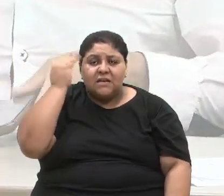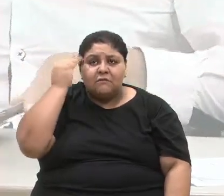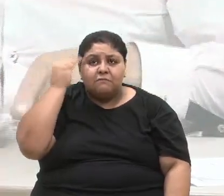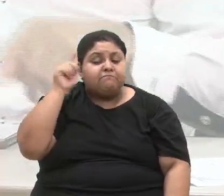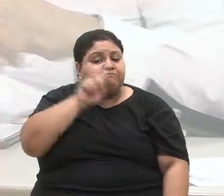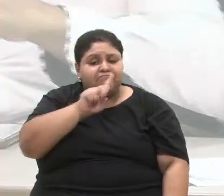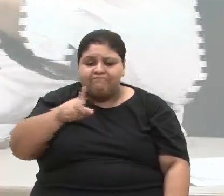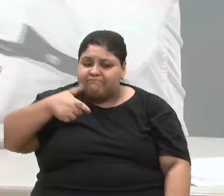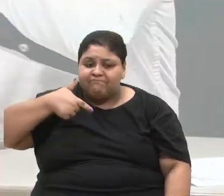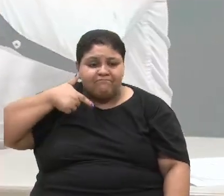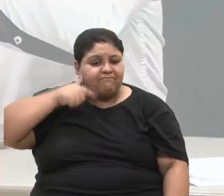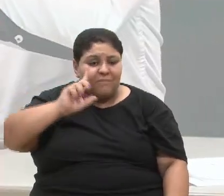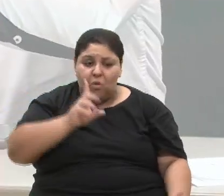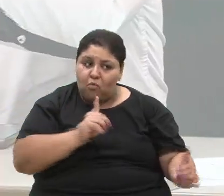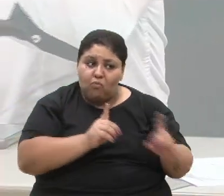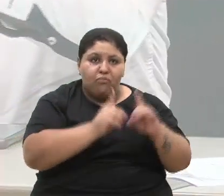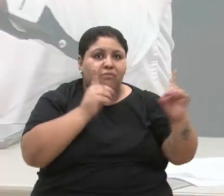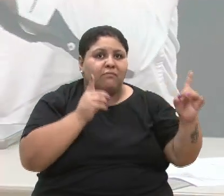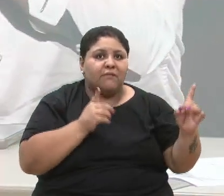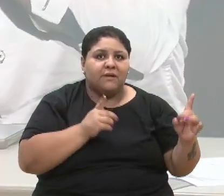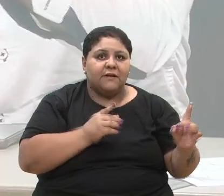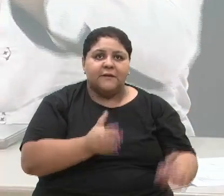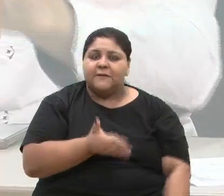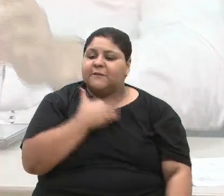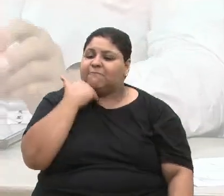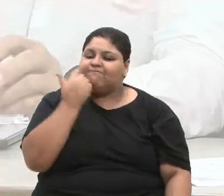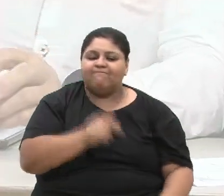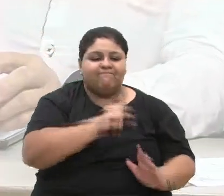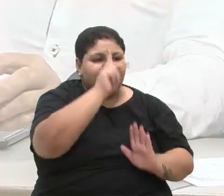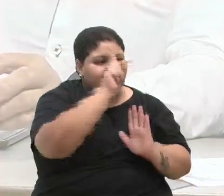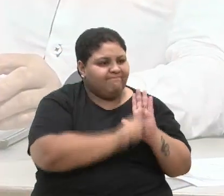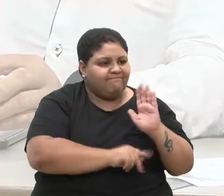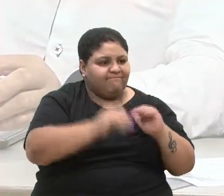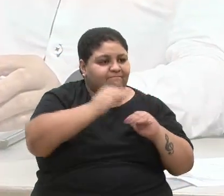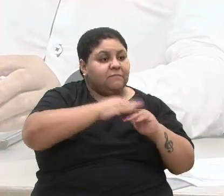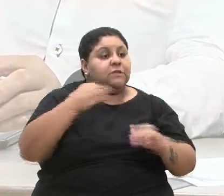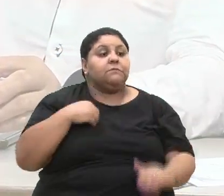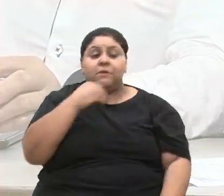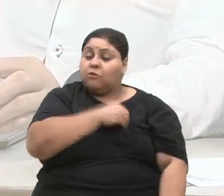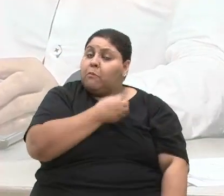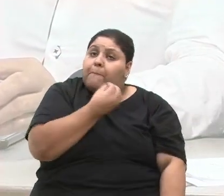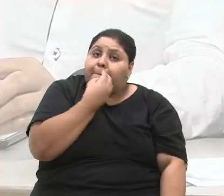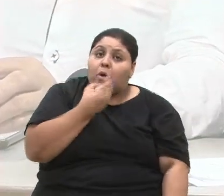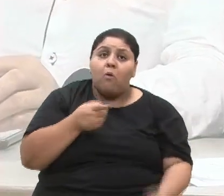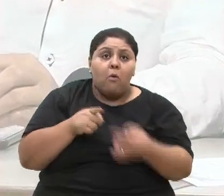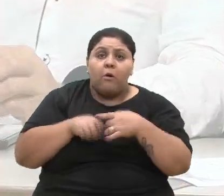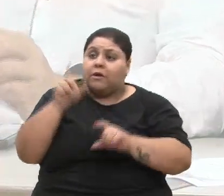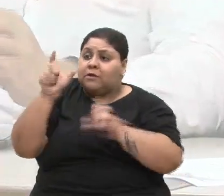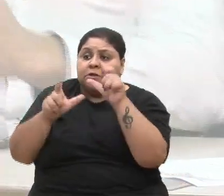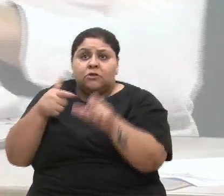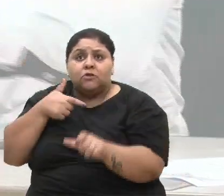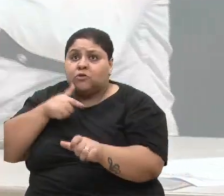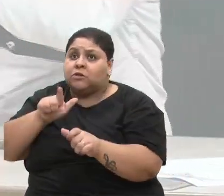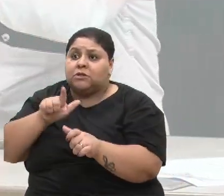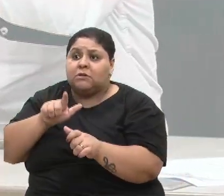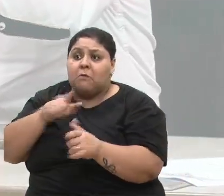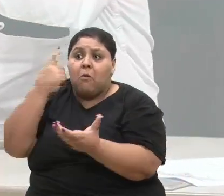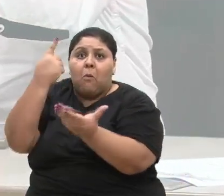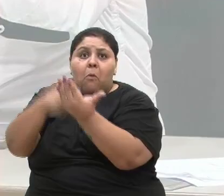não consegue a consulta. Então não adianta ter projeto e colocar mais médicos, que é bom, mas se as pessoas não conseguirem marcar